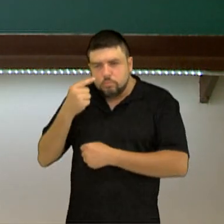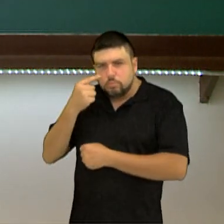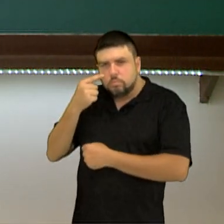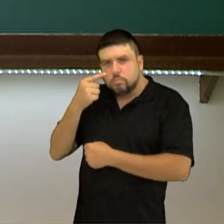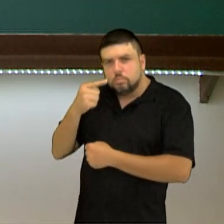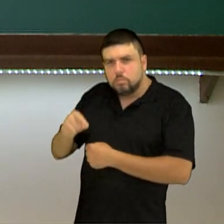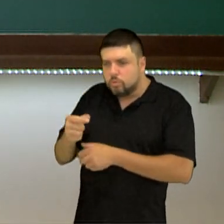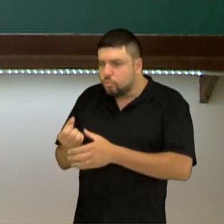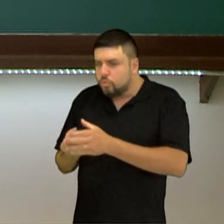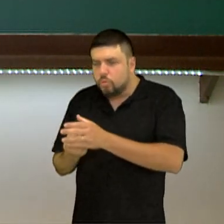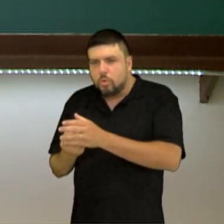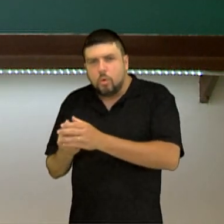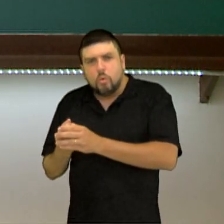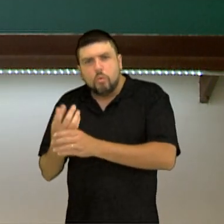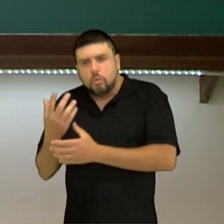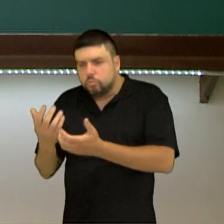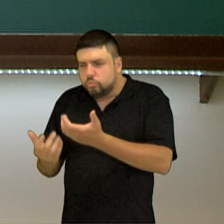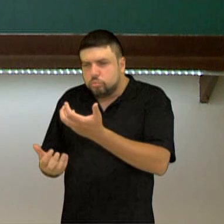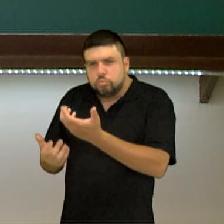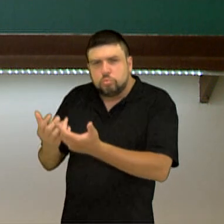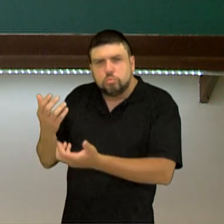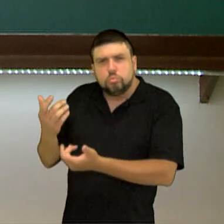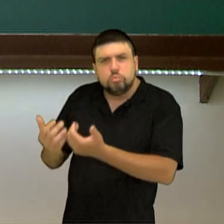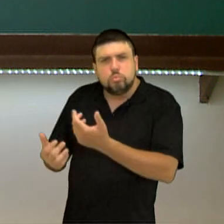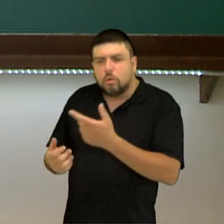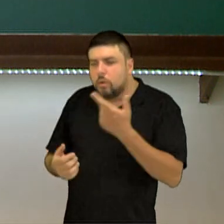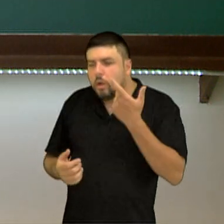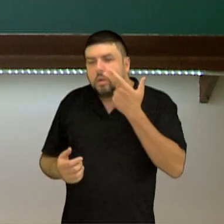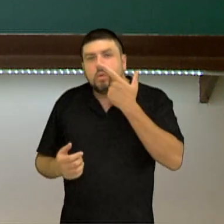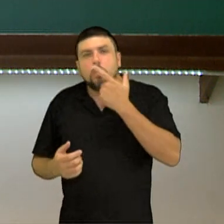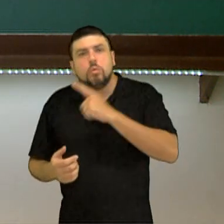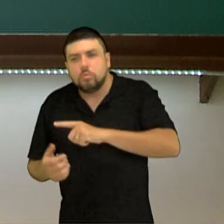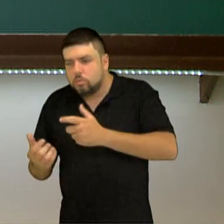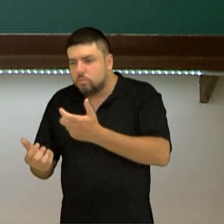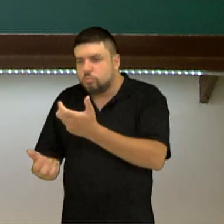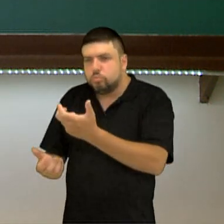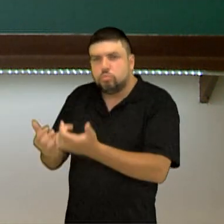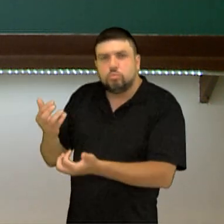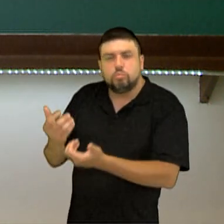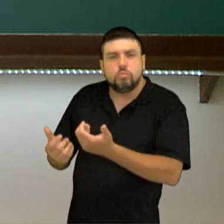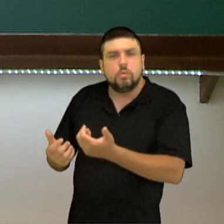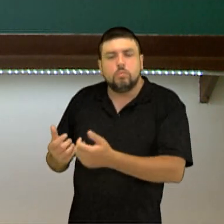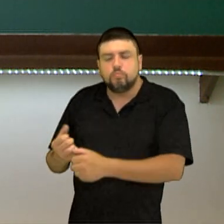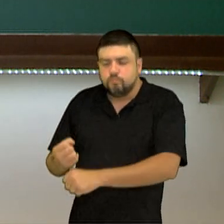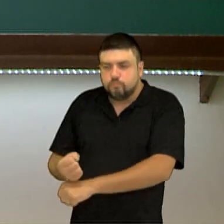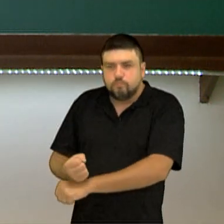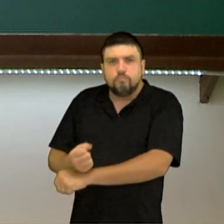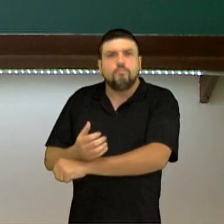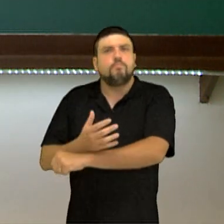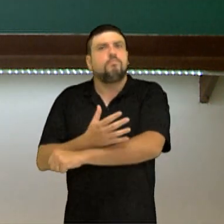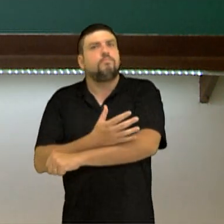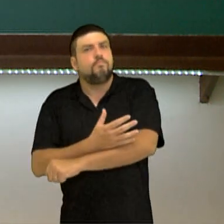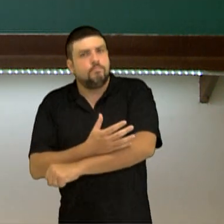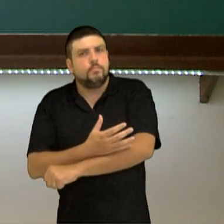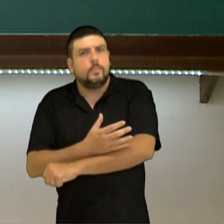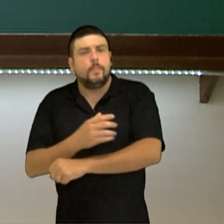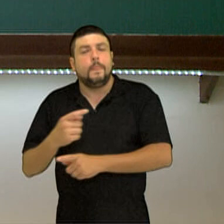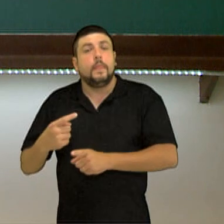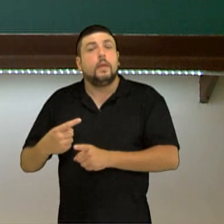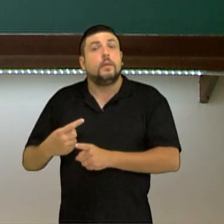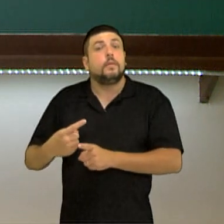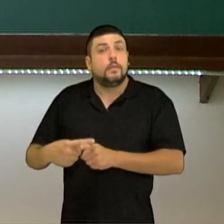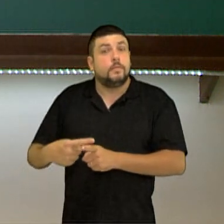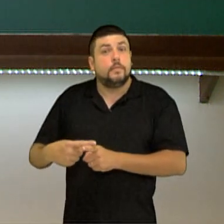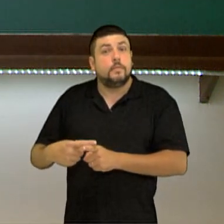conseguiu reproduzir, criar o fogo, né? Qual foi a emoção que ele teve? Porque com certeza